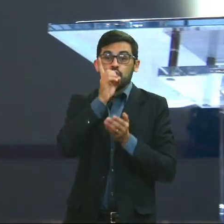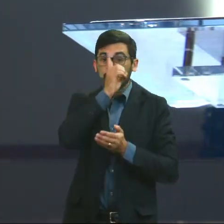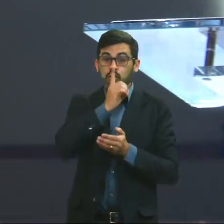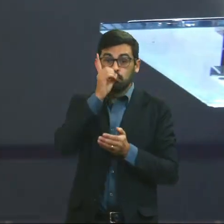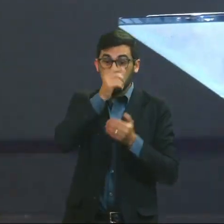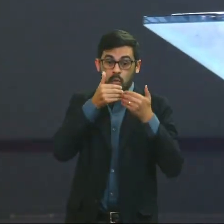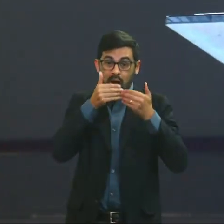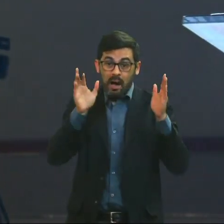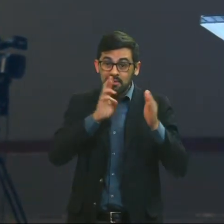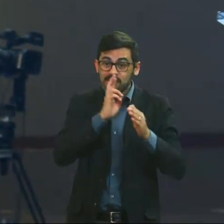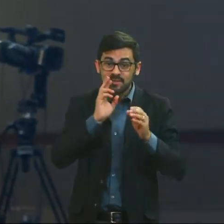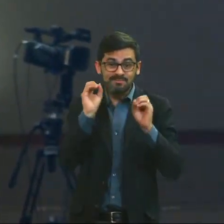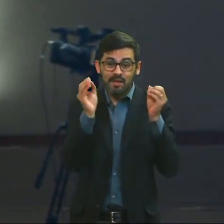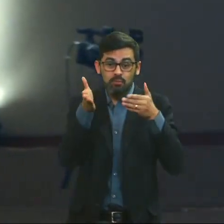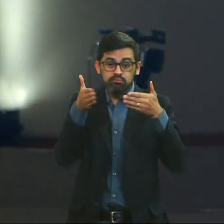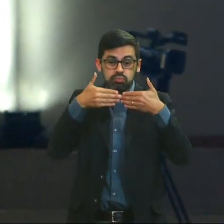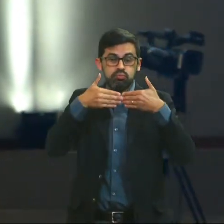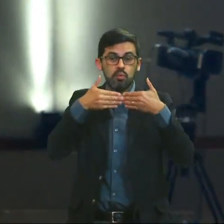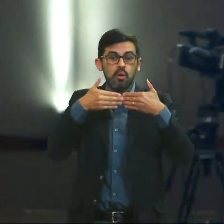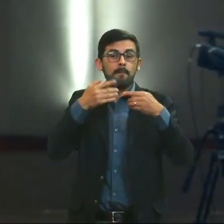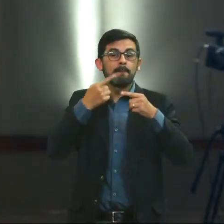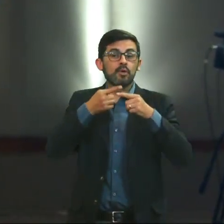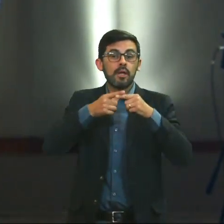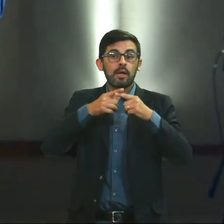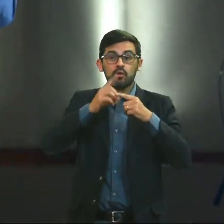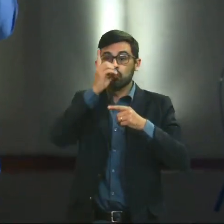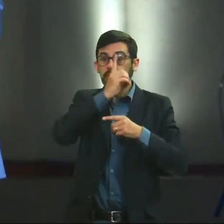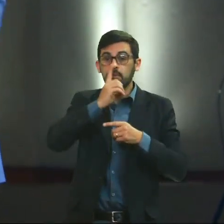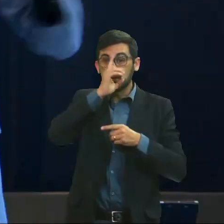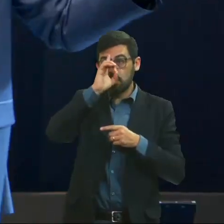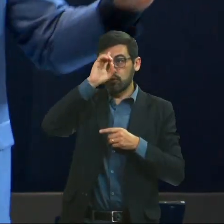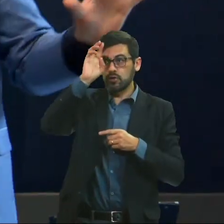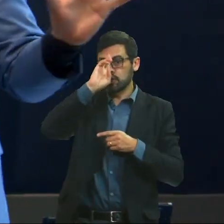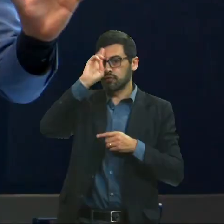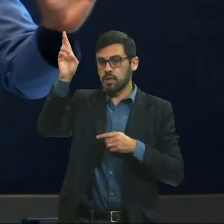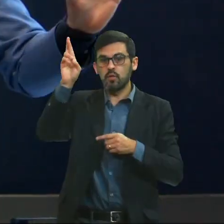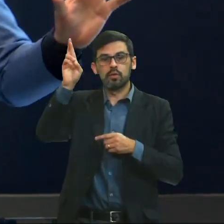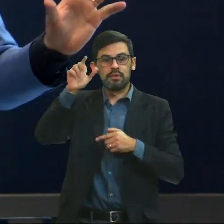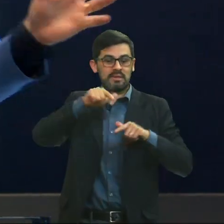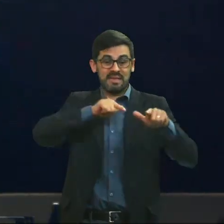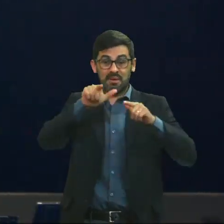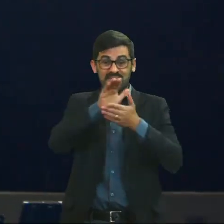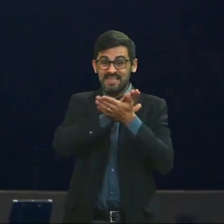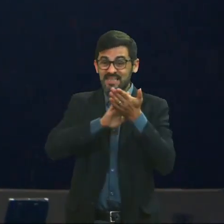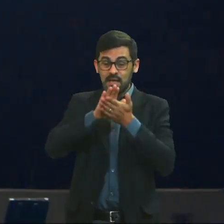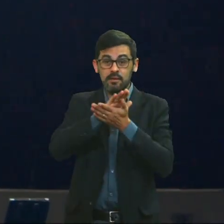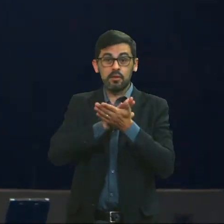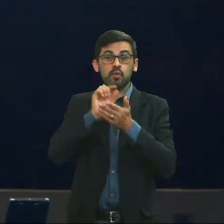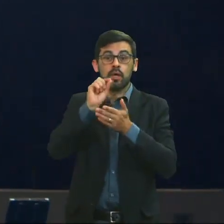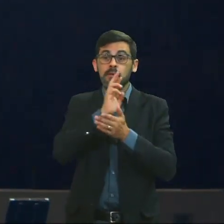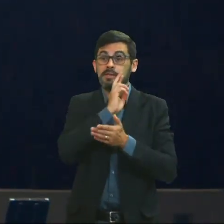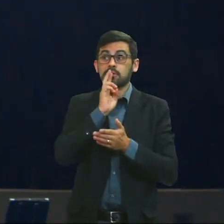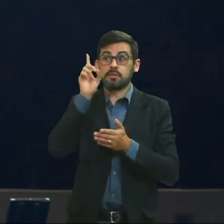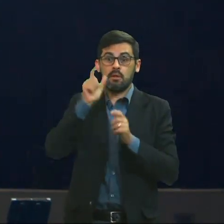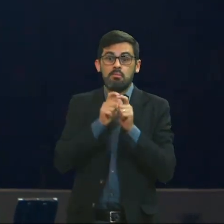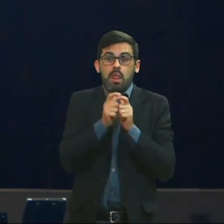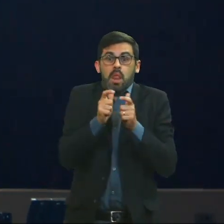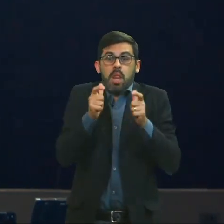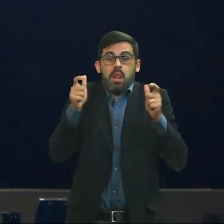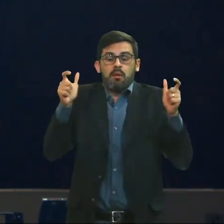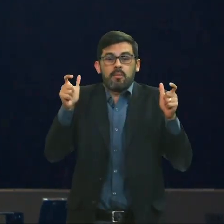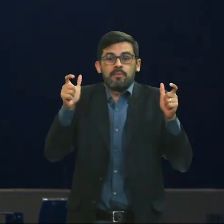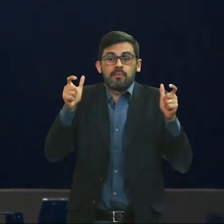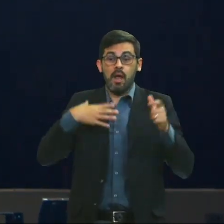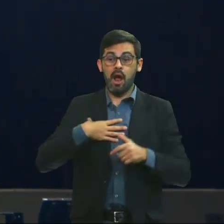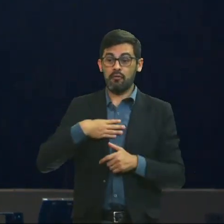não abrem o restaurante. Ele fala, domingo é o dia do Senhor, então a gente não abre o restaurante. Tá? E está crescendo de uma maneira absurda. A